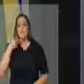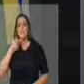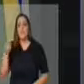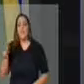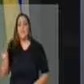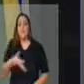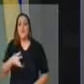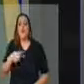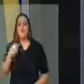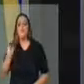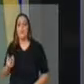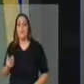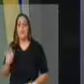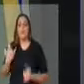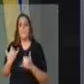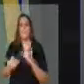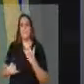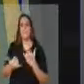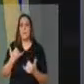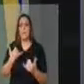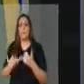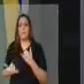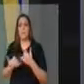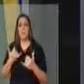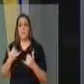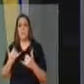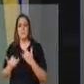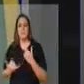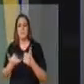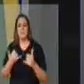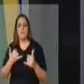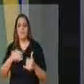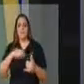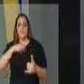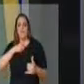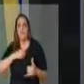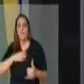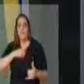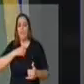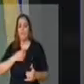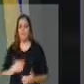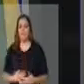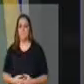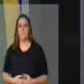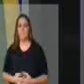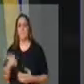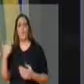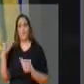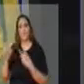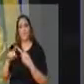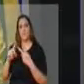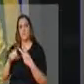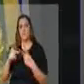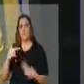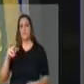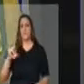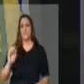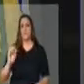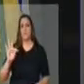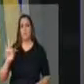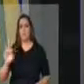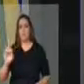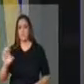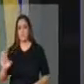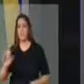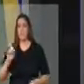voz. É uma voz parecida com uma voz do arroto. A prótese traqueoesofágica, que é isso aqui, que pode ser colocada, então,